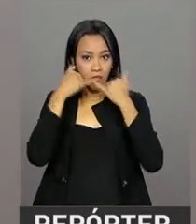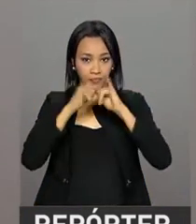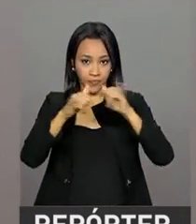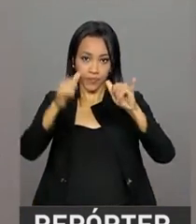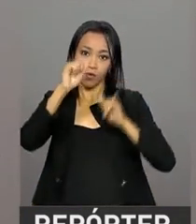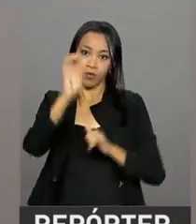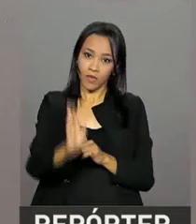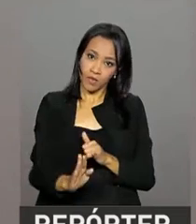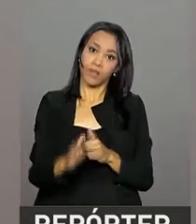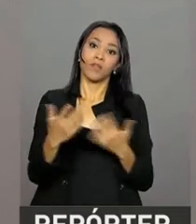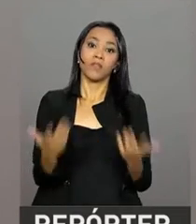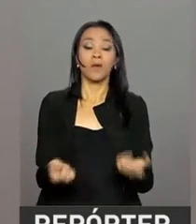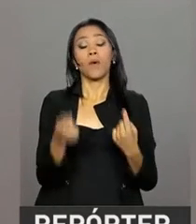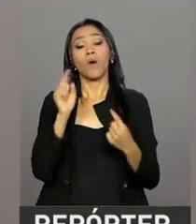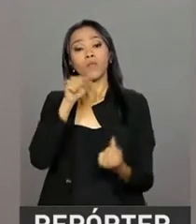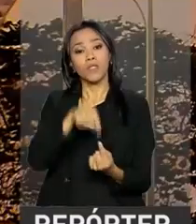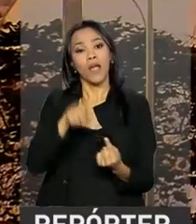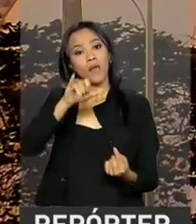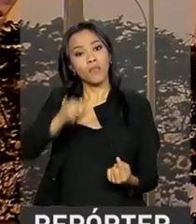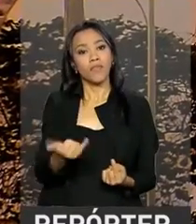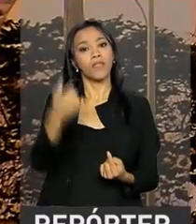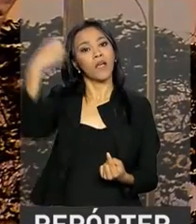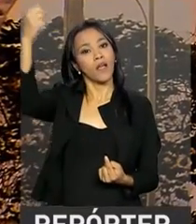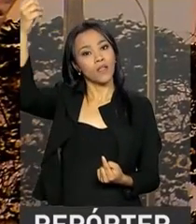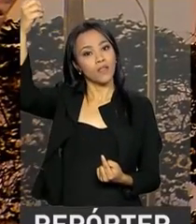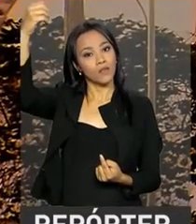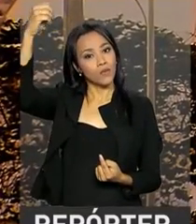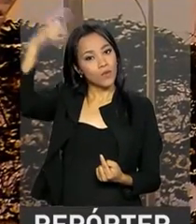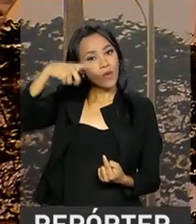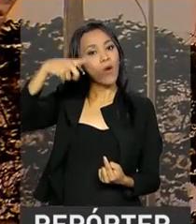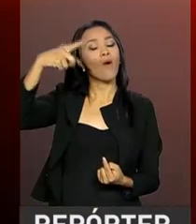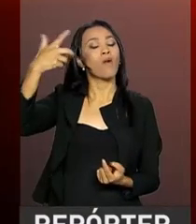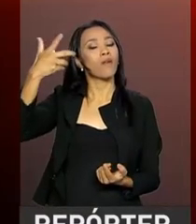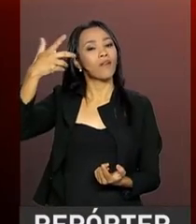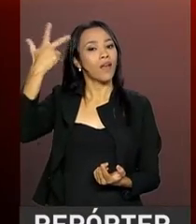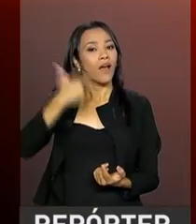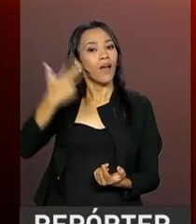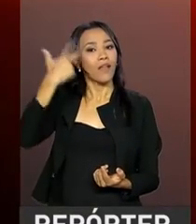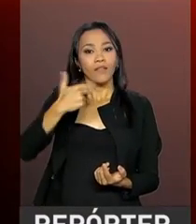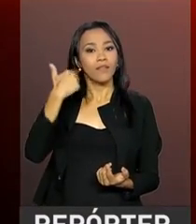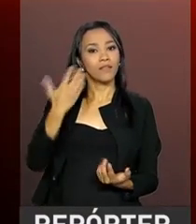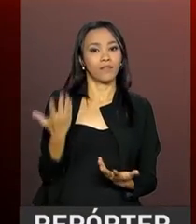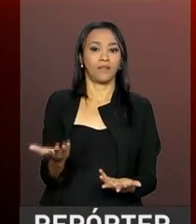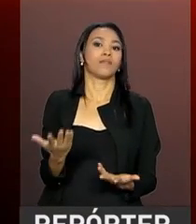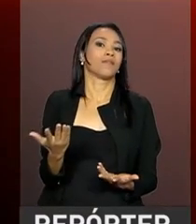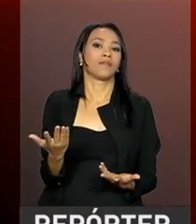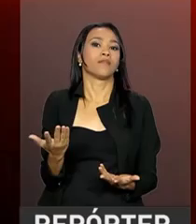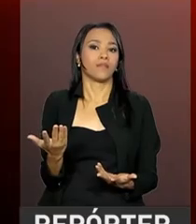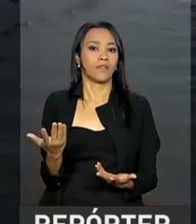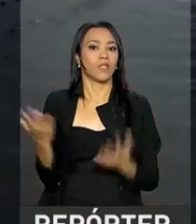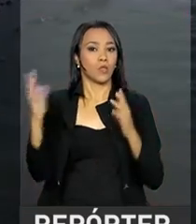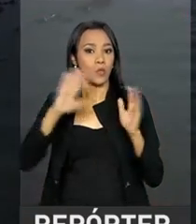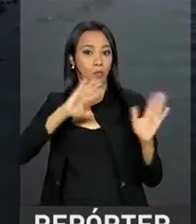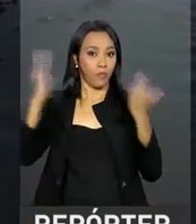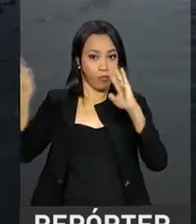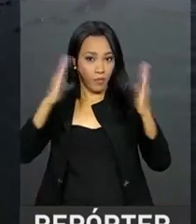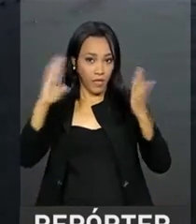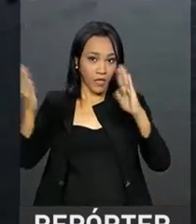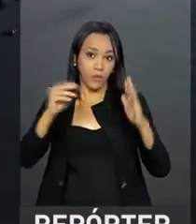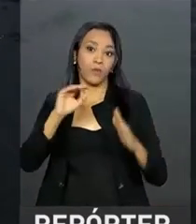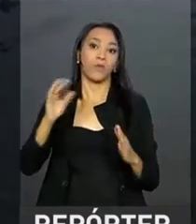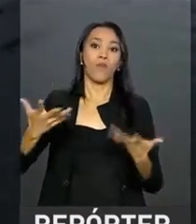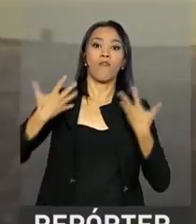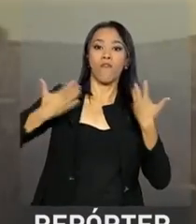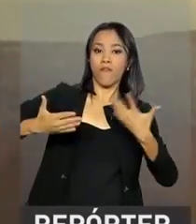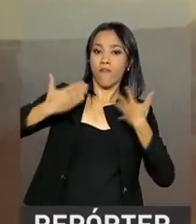meta é aproveitar a luminosidade natural do sol que é a maior na equipe é maior na época do verão para gerar